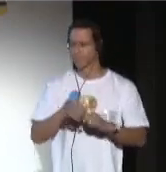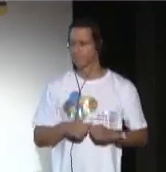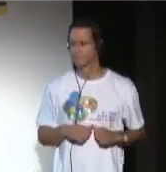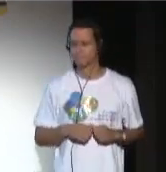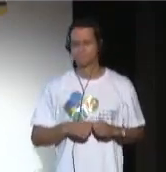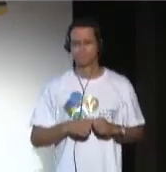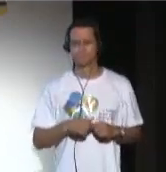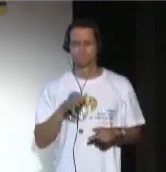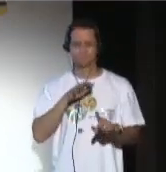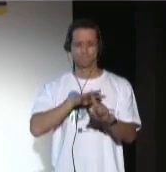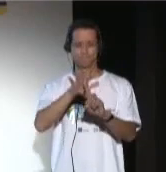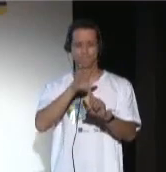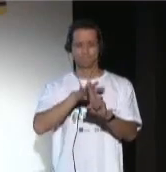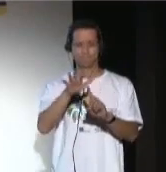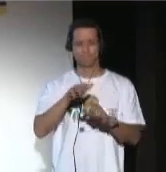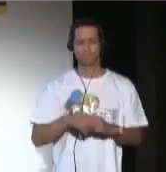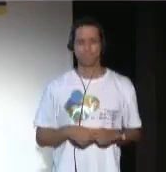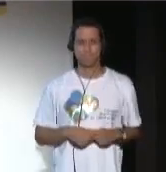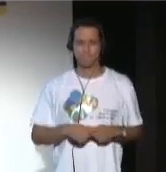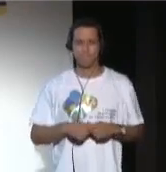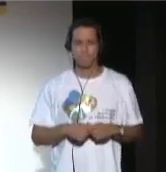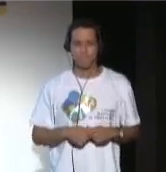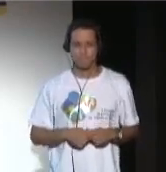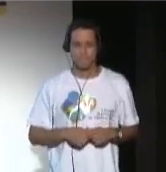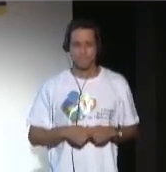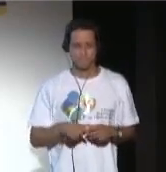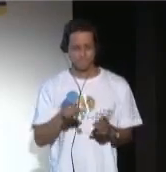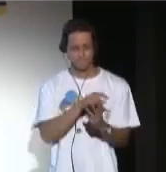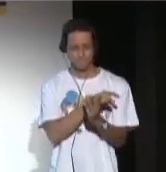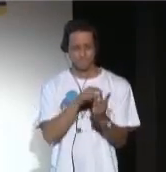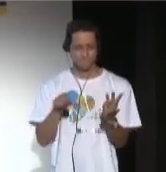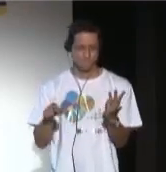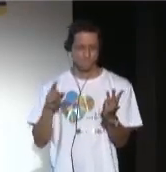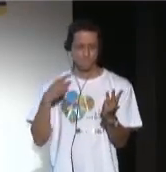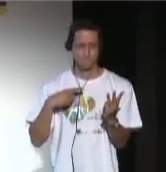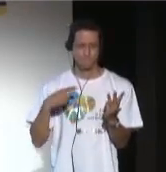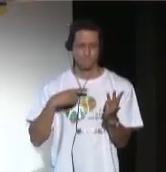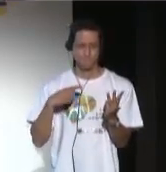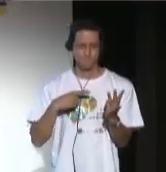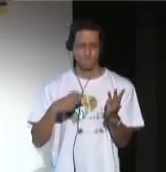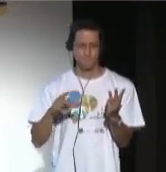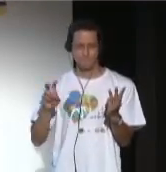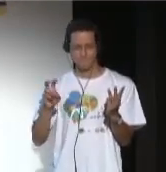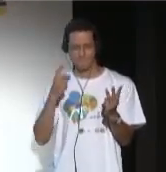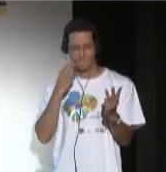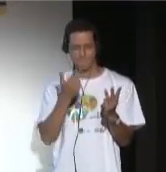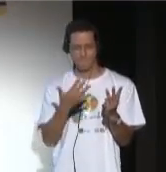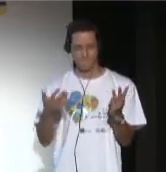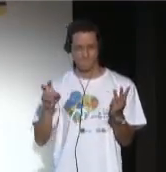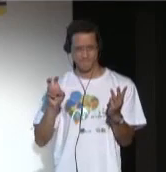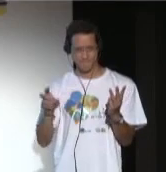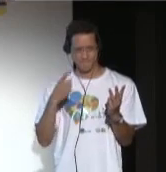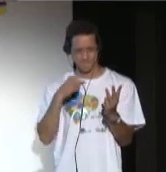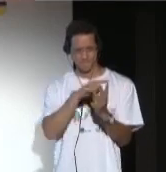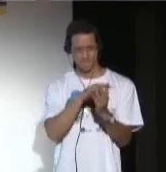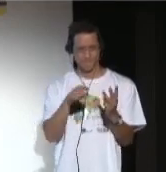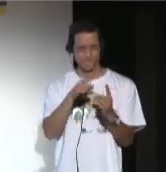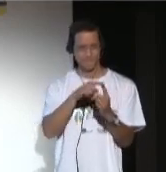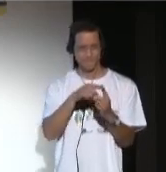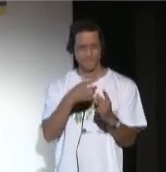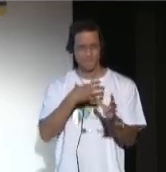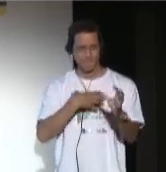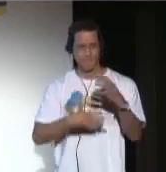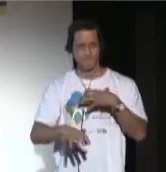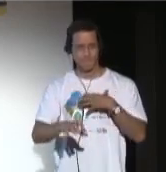O bullying vem de 3 domínios desses 5. É a questão da empatia, que é necessária para